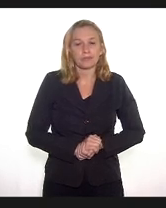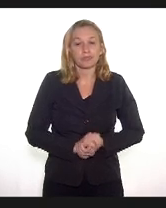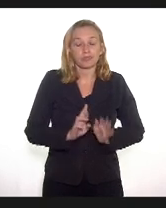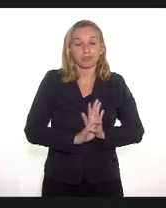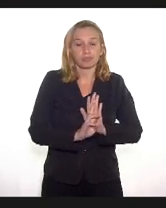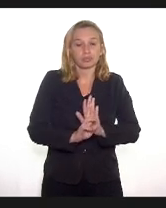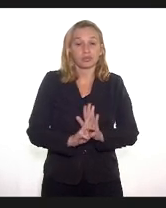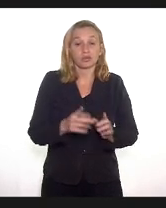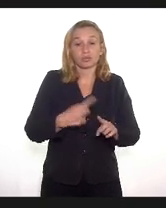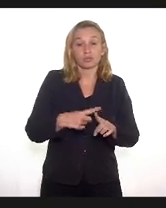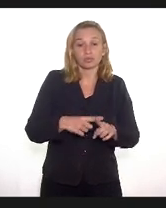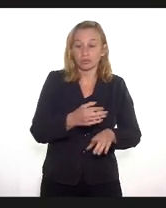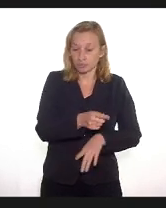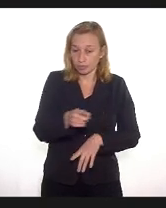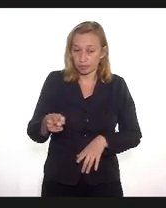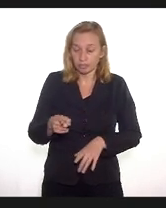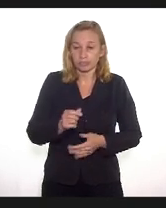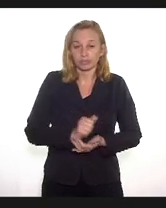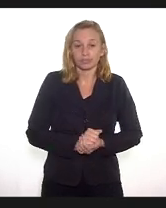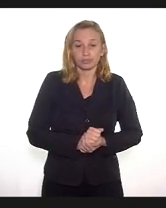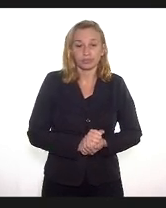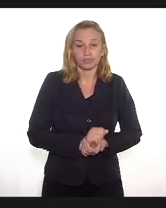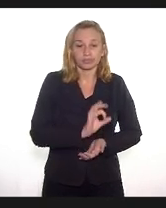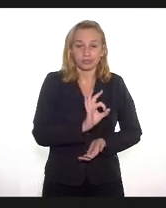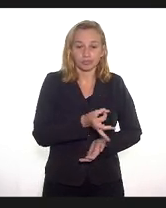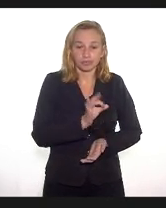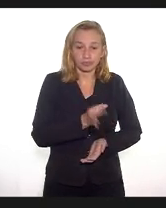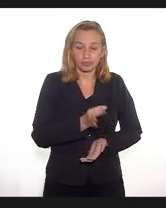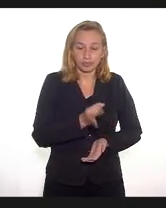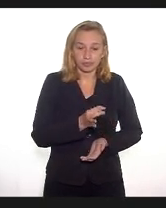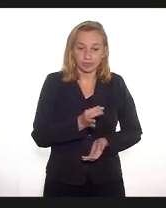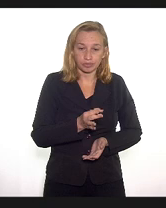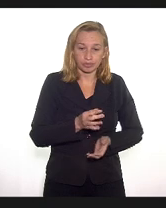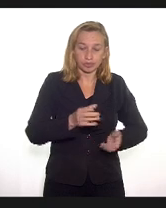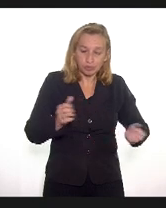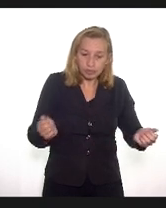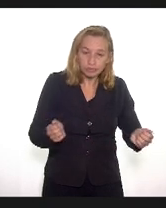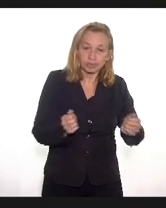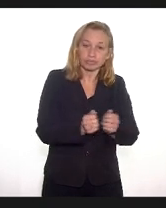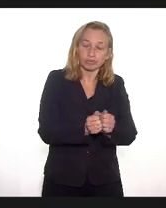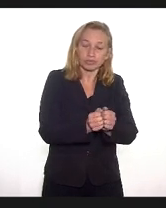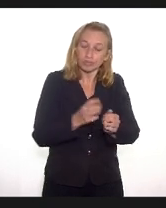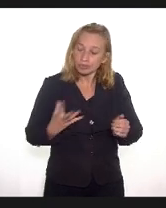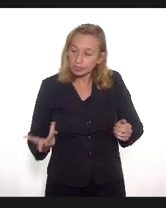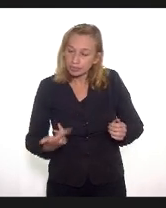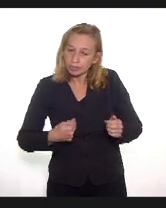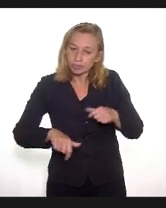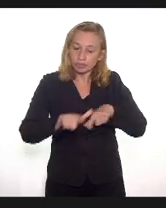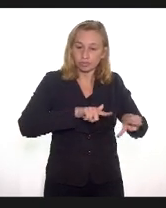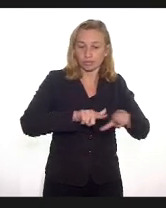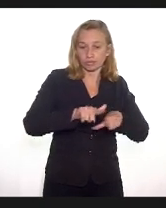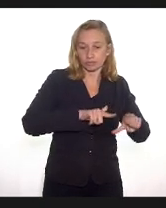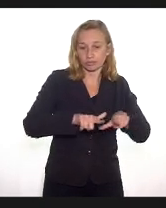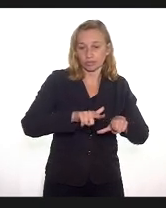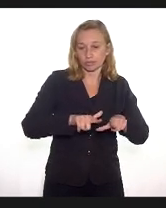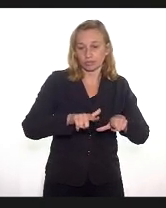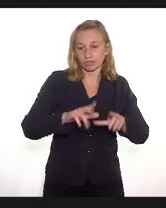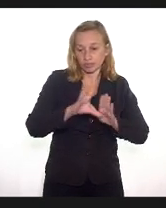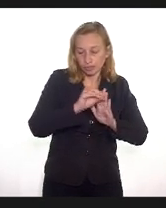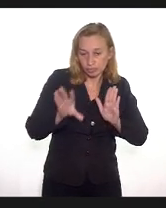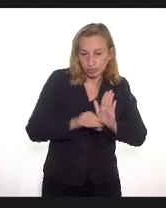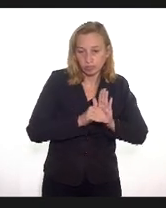porque são elas que dão efetivamente o caldo de conteúdo, a qualidade de conteúdo das ações que